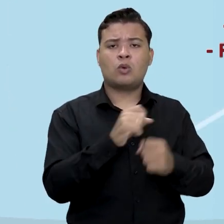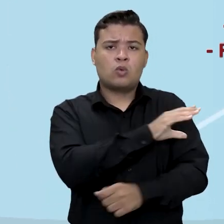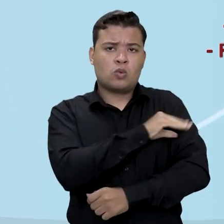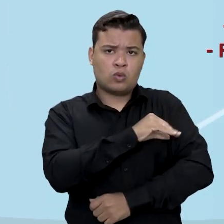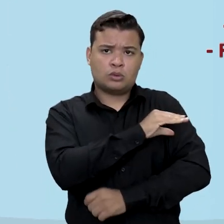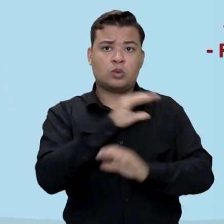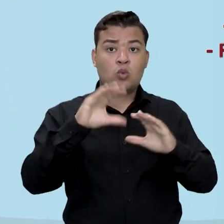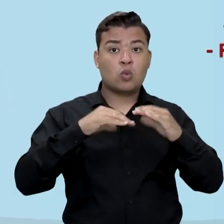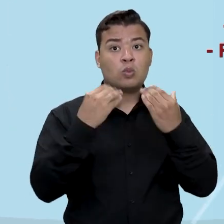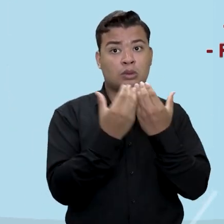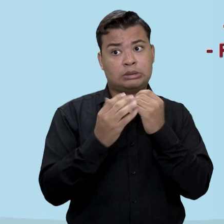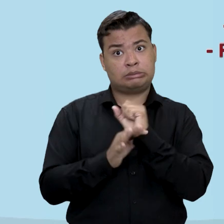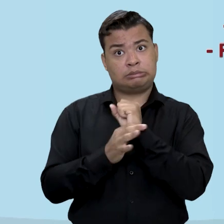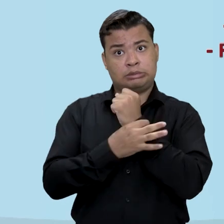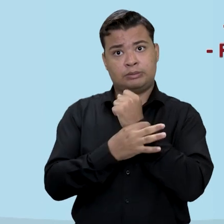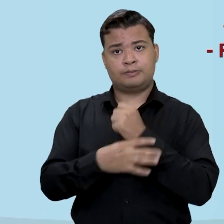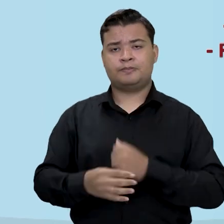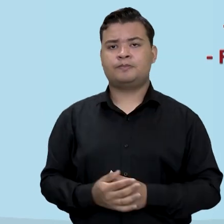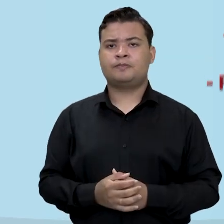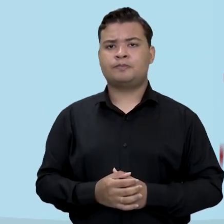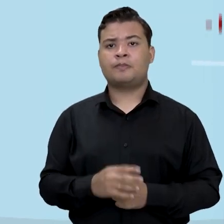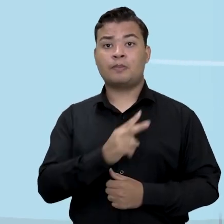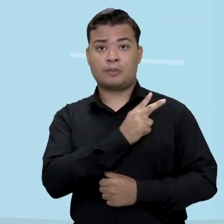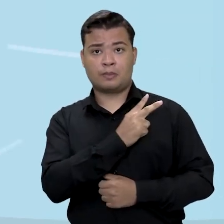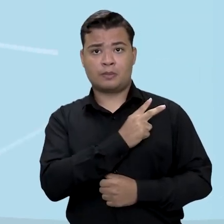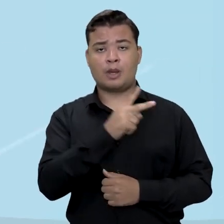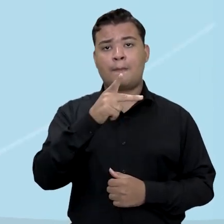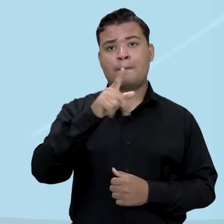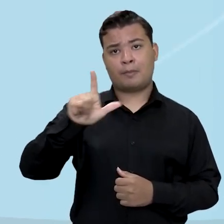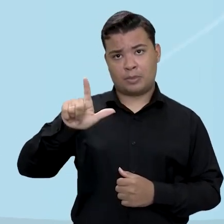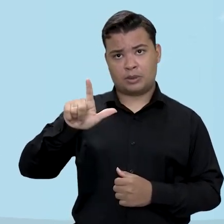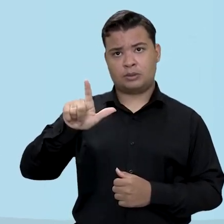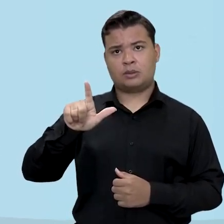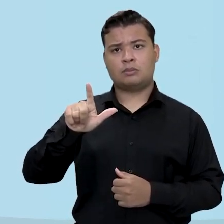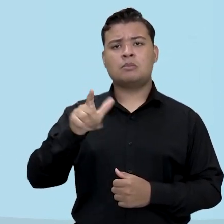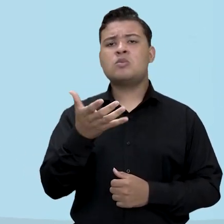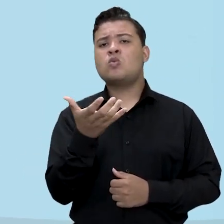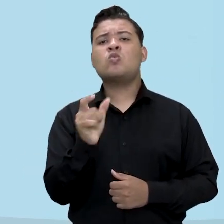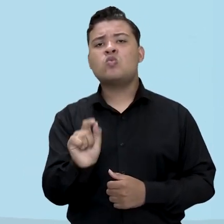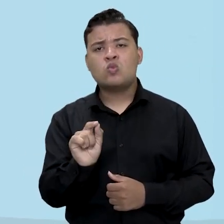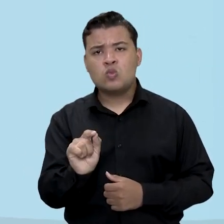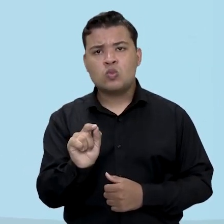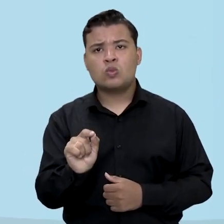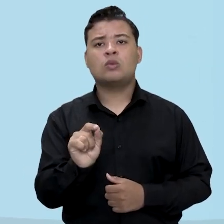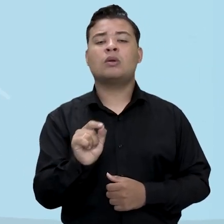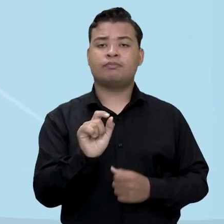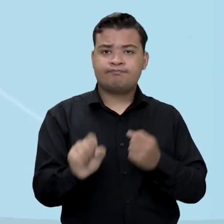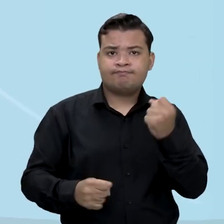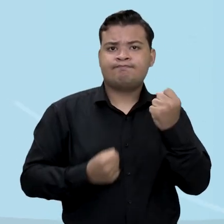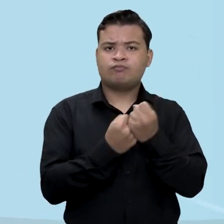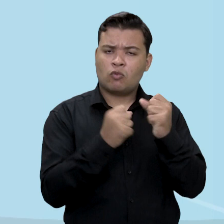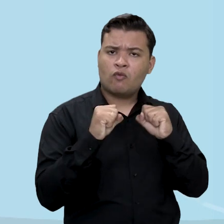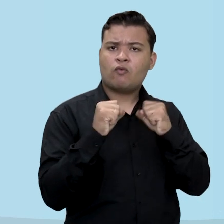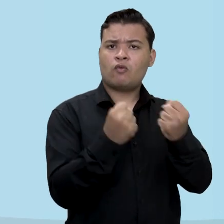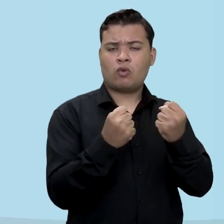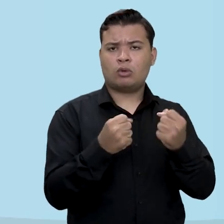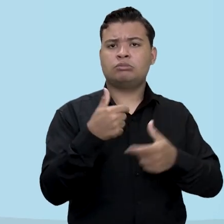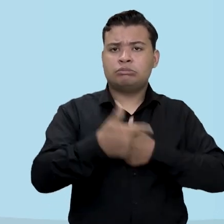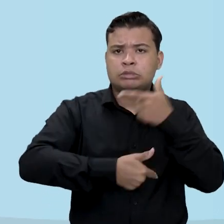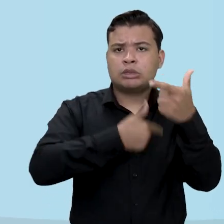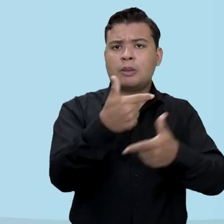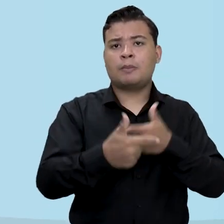comunitário de segurança Major Victor Hugo do pl quer fortalecer a atividade de